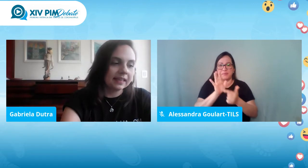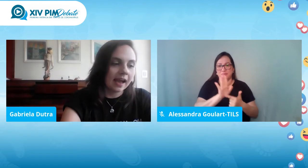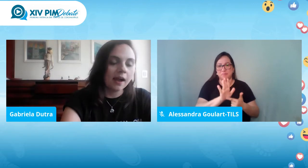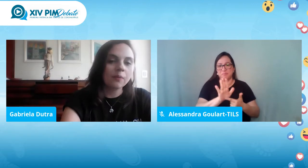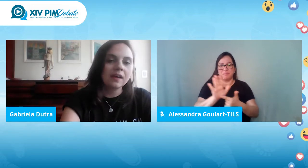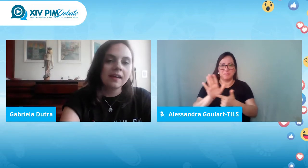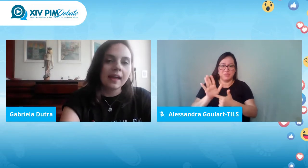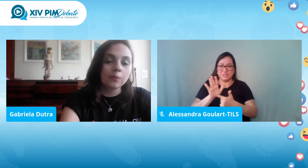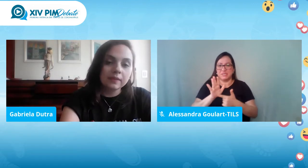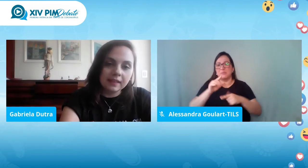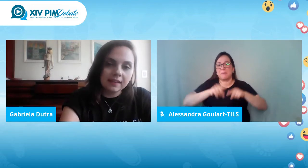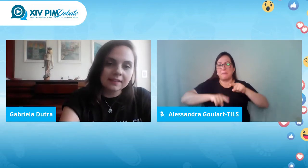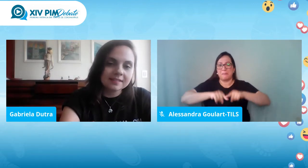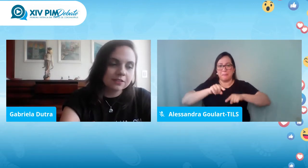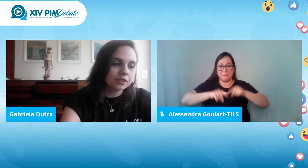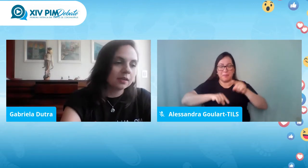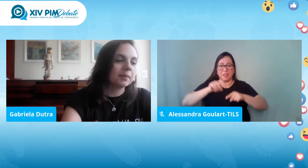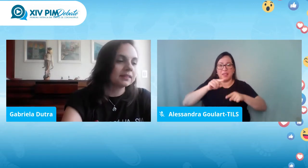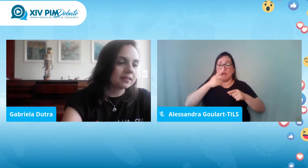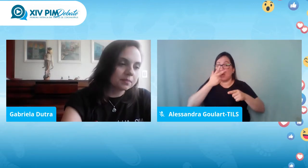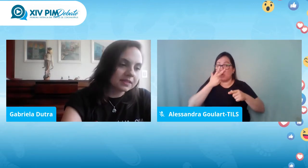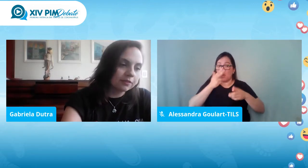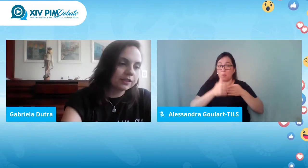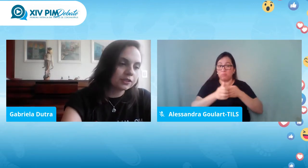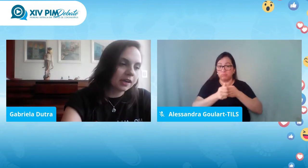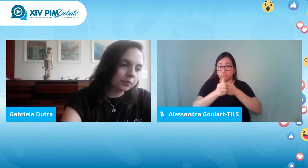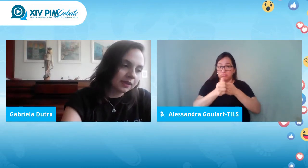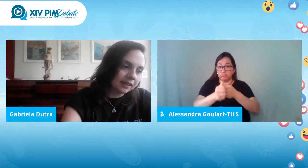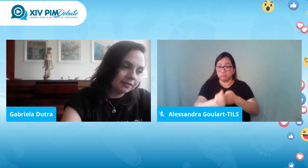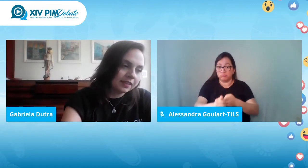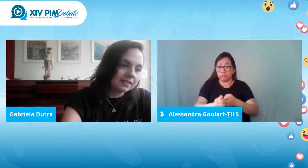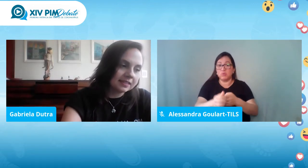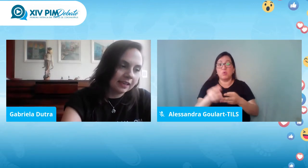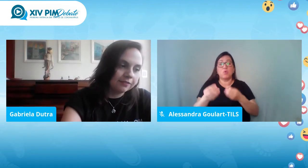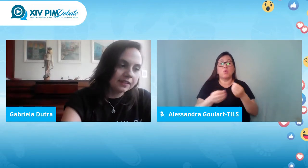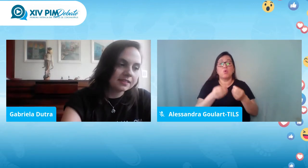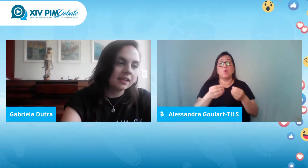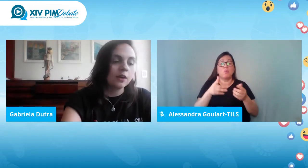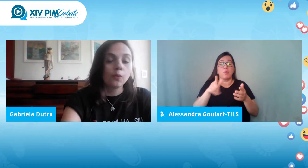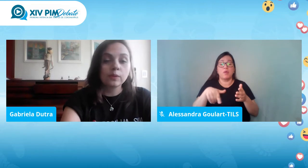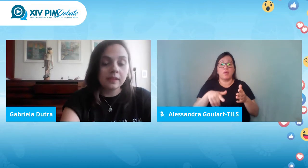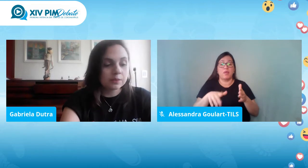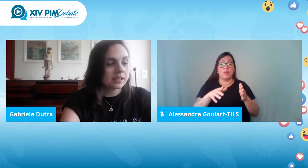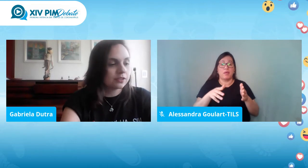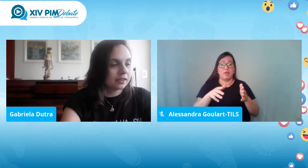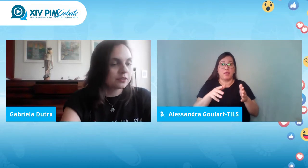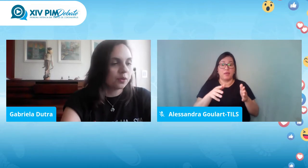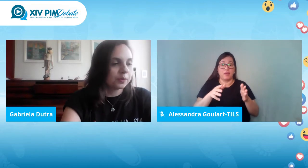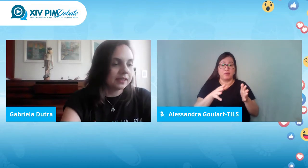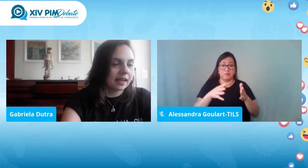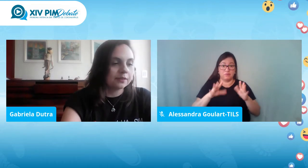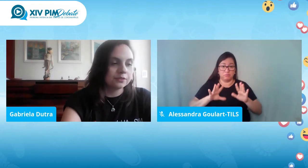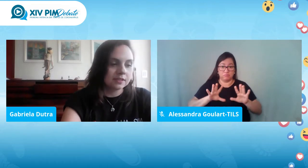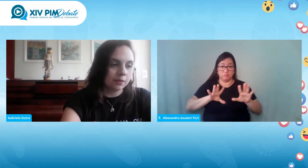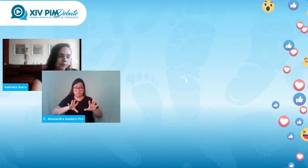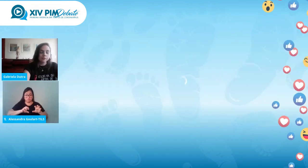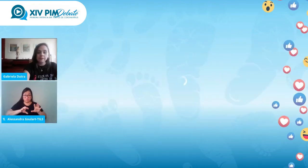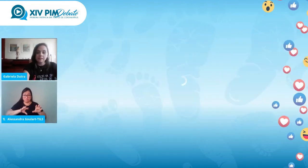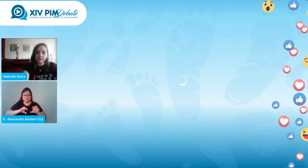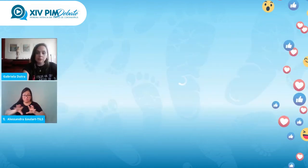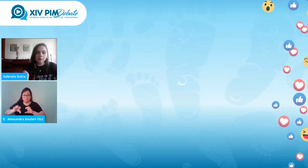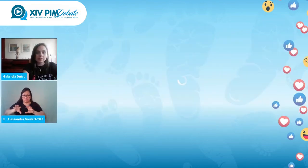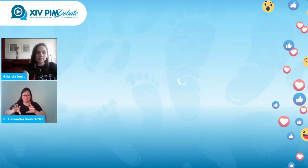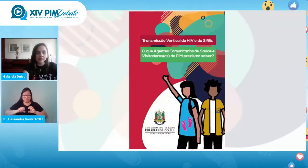esse material. É um guia que se chama Transmissão Vertical do HIV e Sífilis, o que os agentes comunitários de